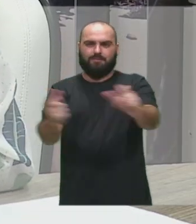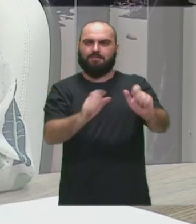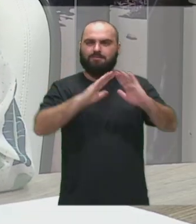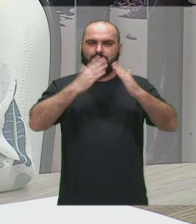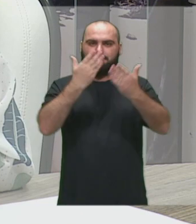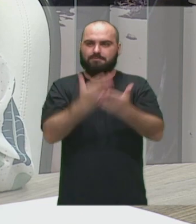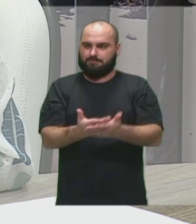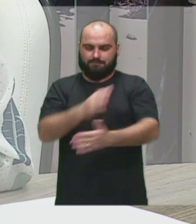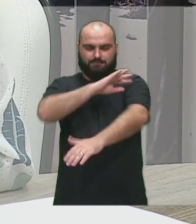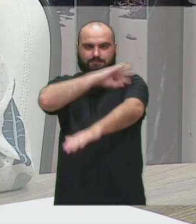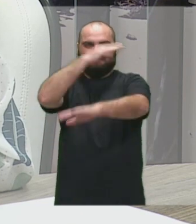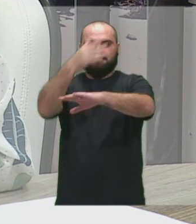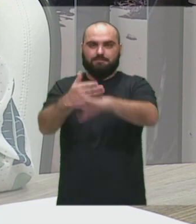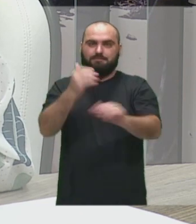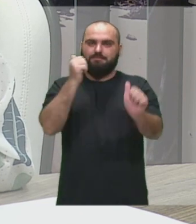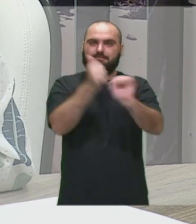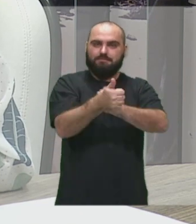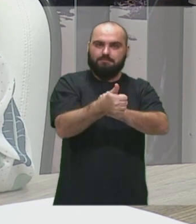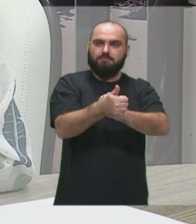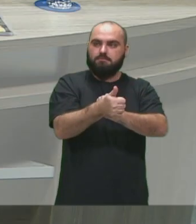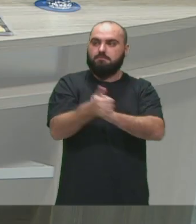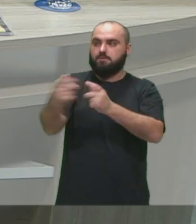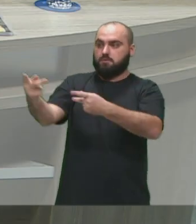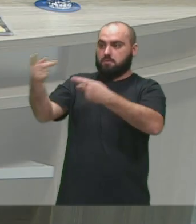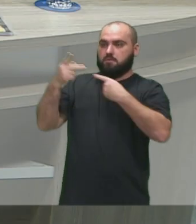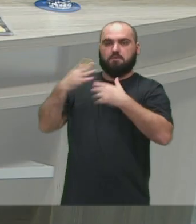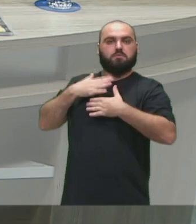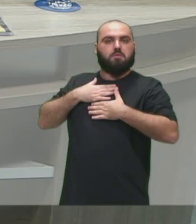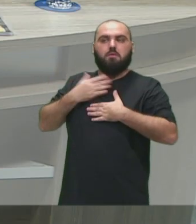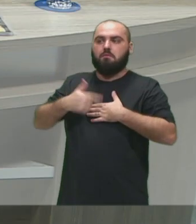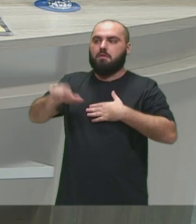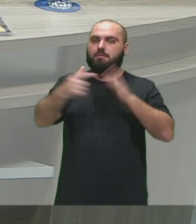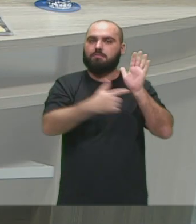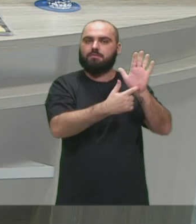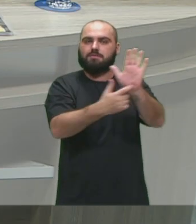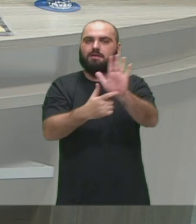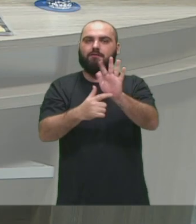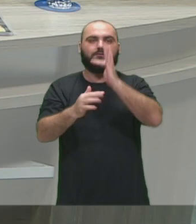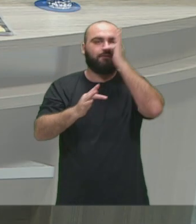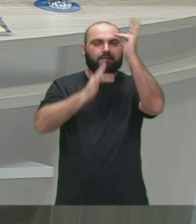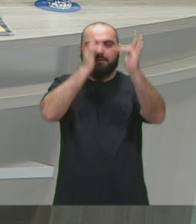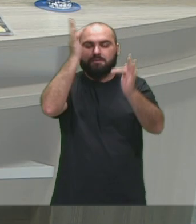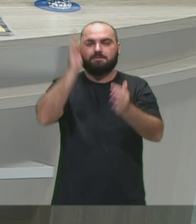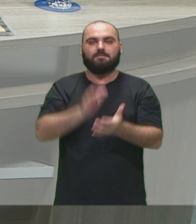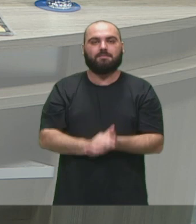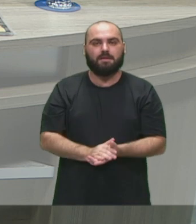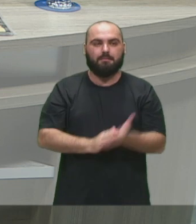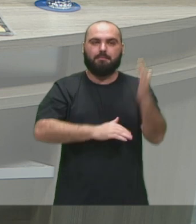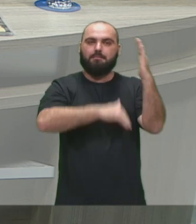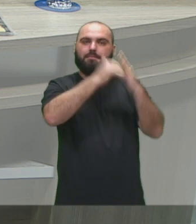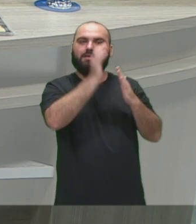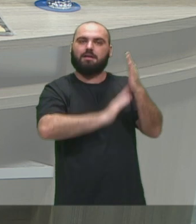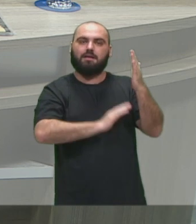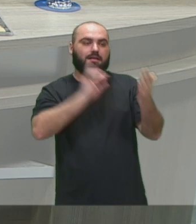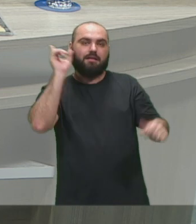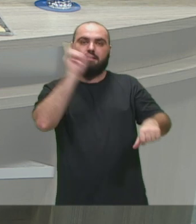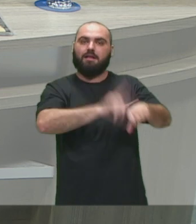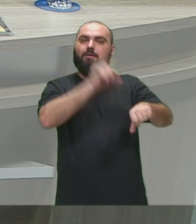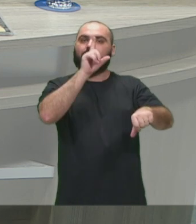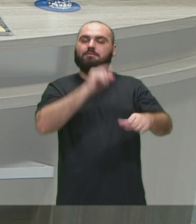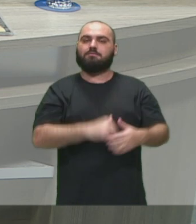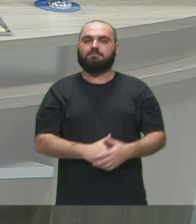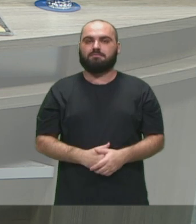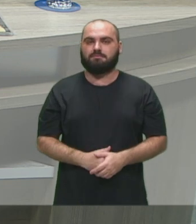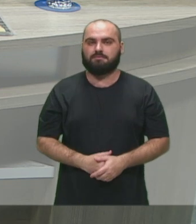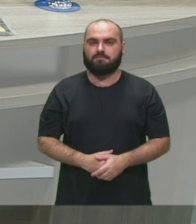de esportes. E me convidou para expor as minhas obras de flores e me convidou para pintar ao vivo. E aí foi quando